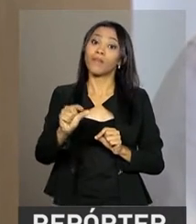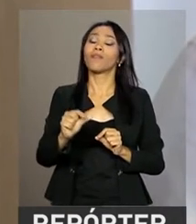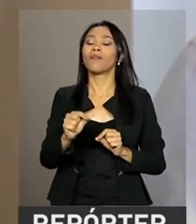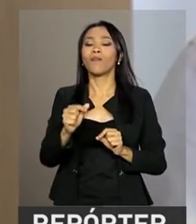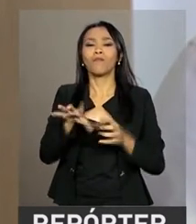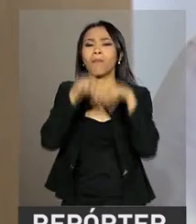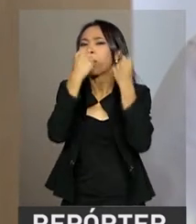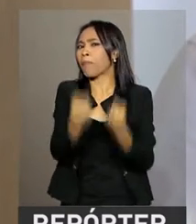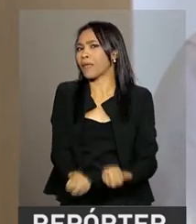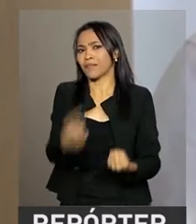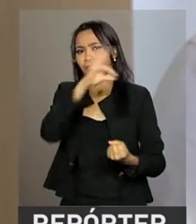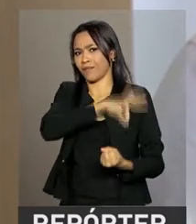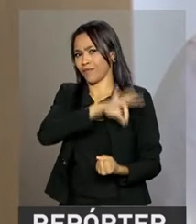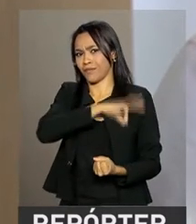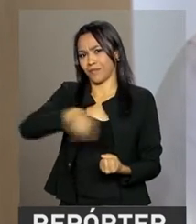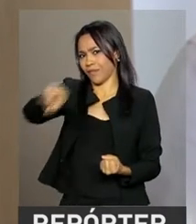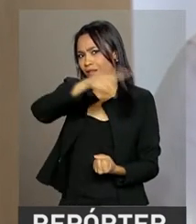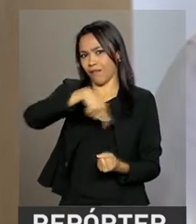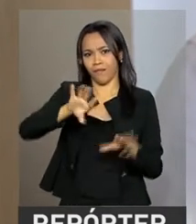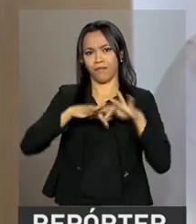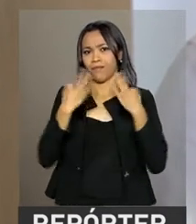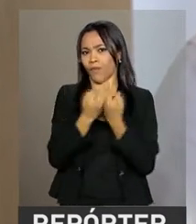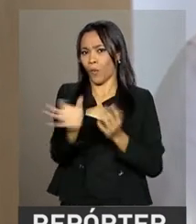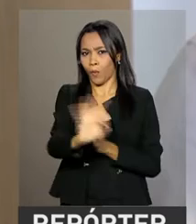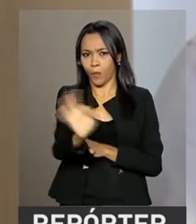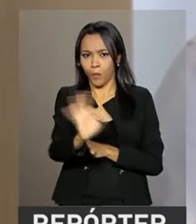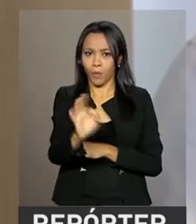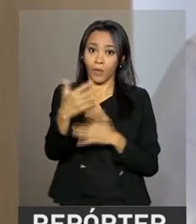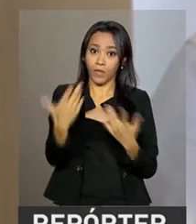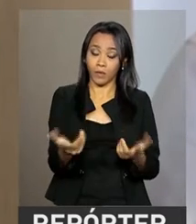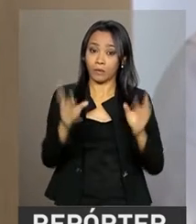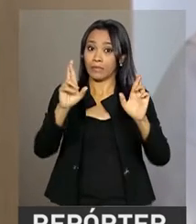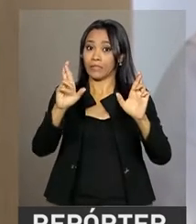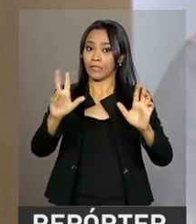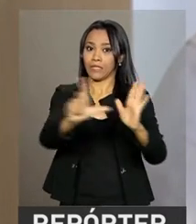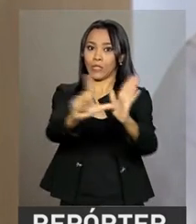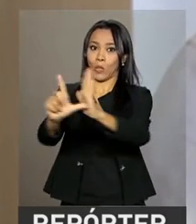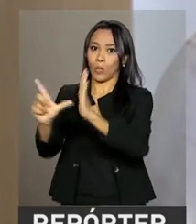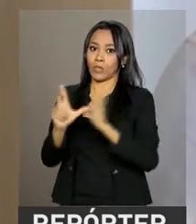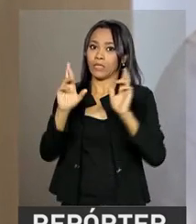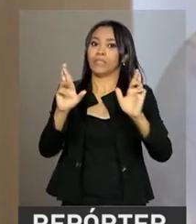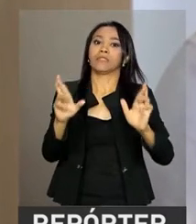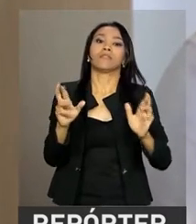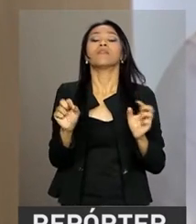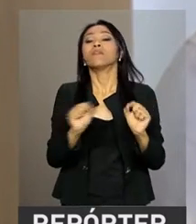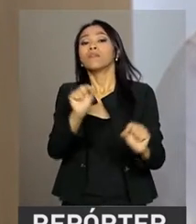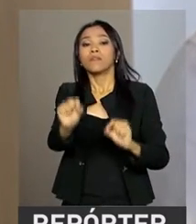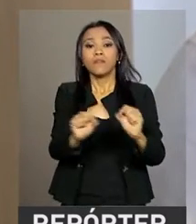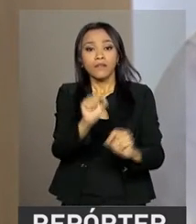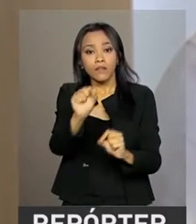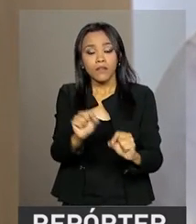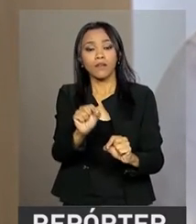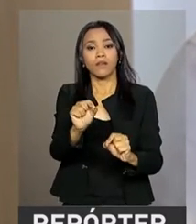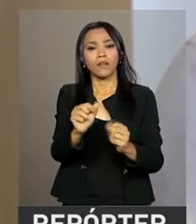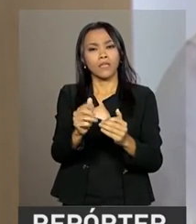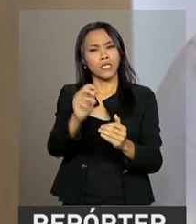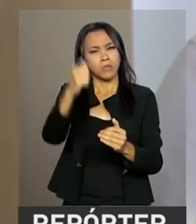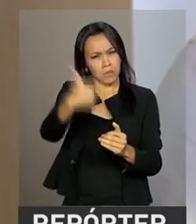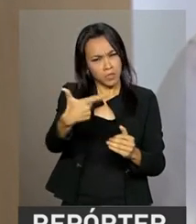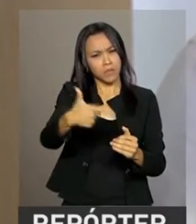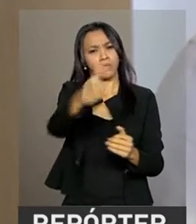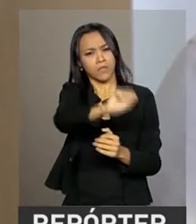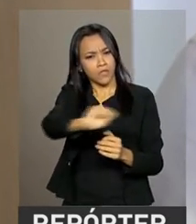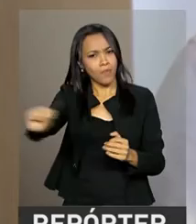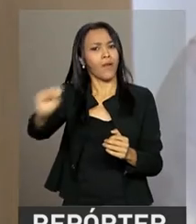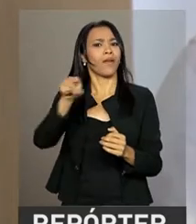consumidor então a expectativa do comércio é que a partir do segundo semestre